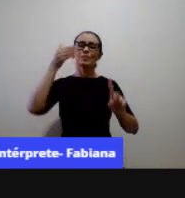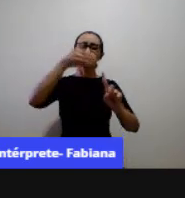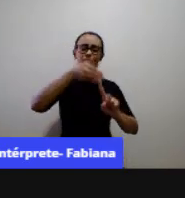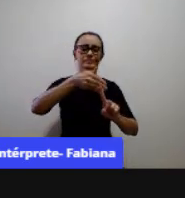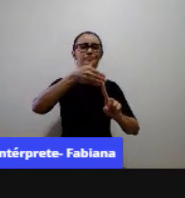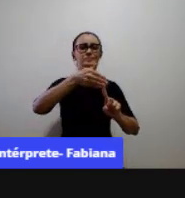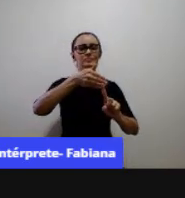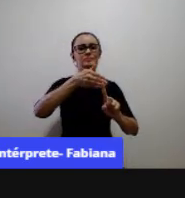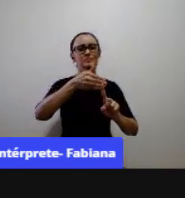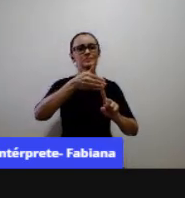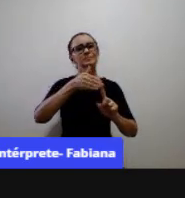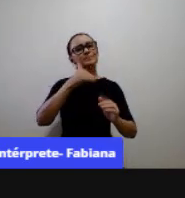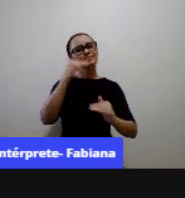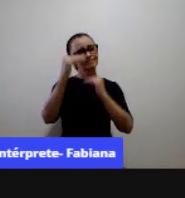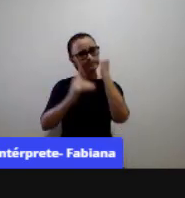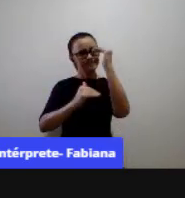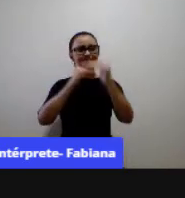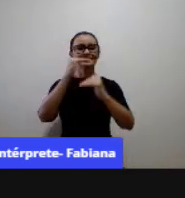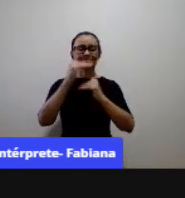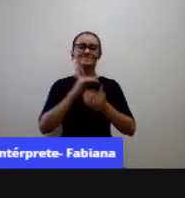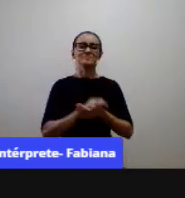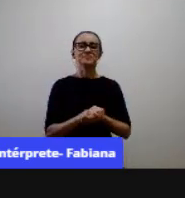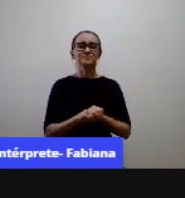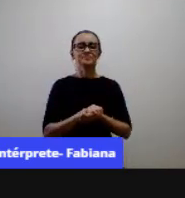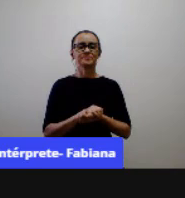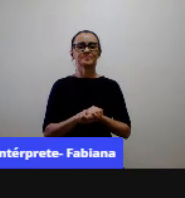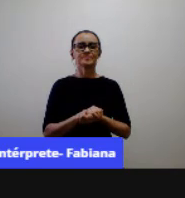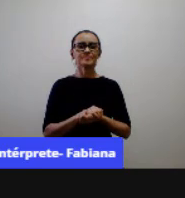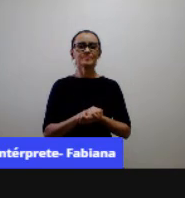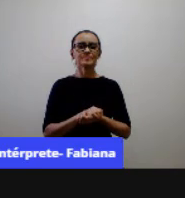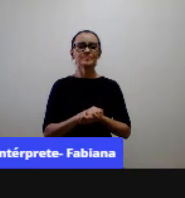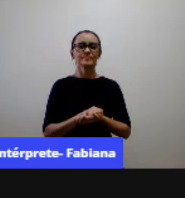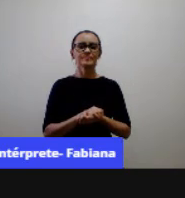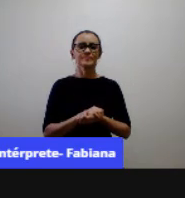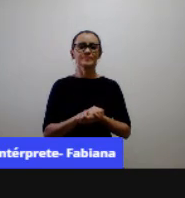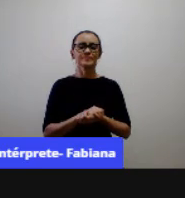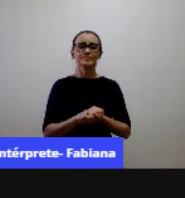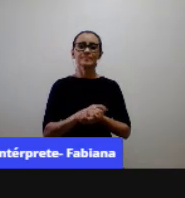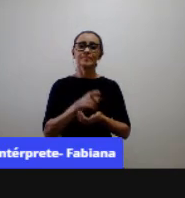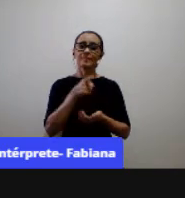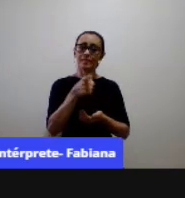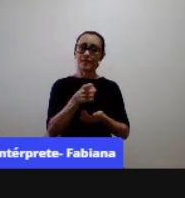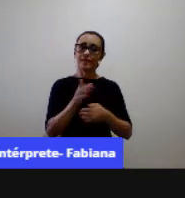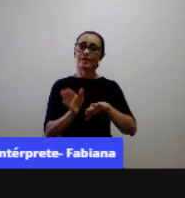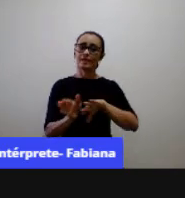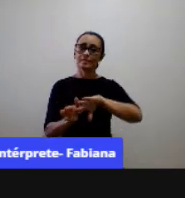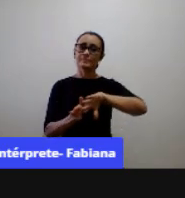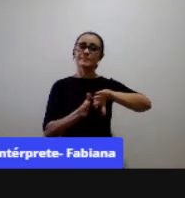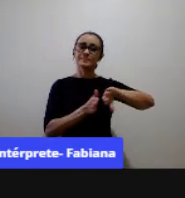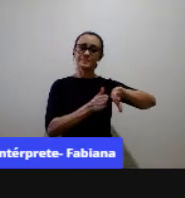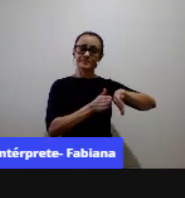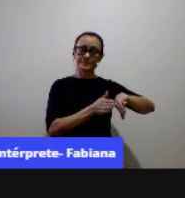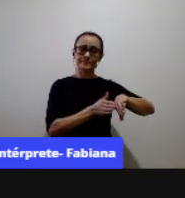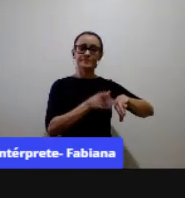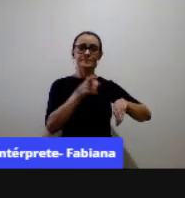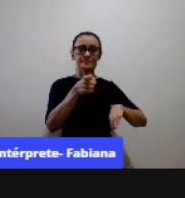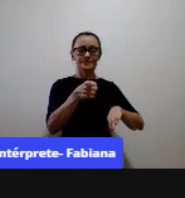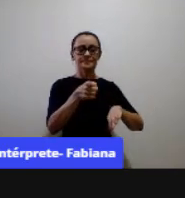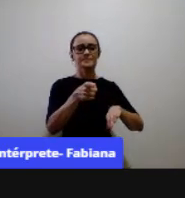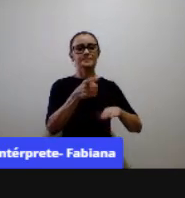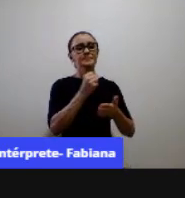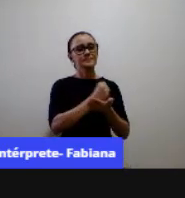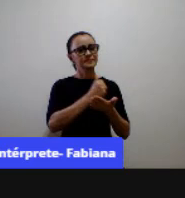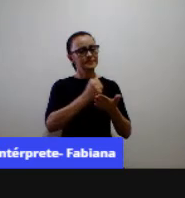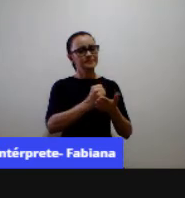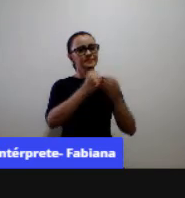desenvolvidos, tá bom? Saindo desse slide de anamnese, né, do documento em